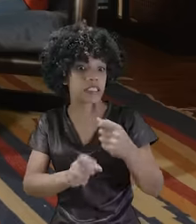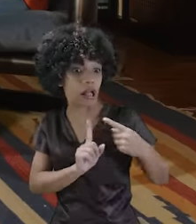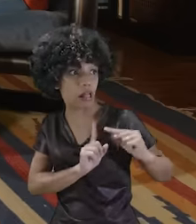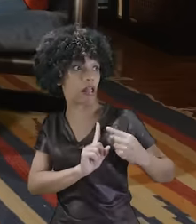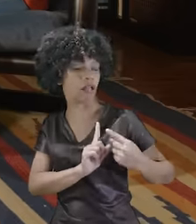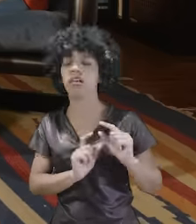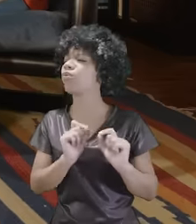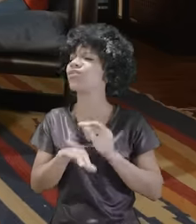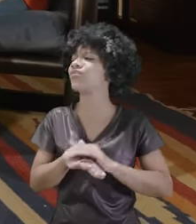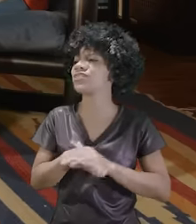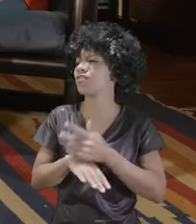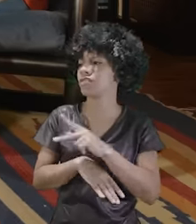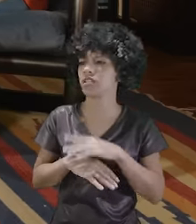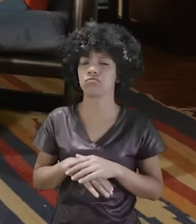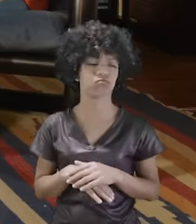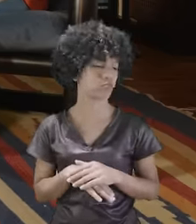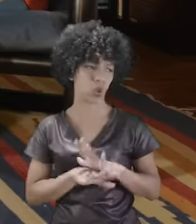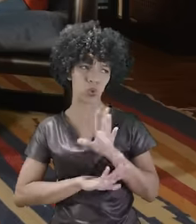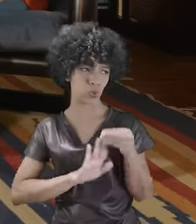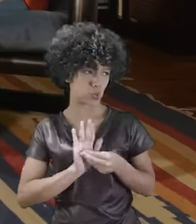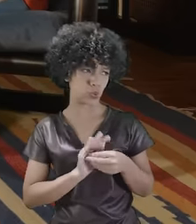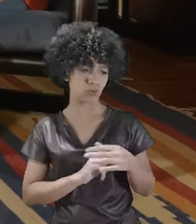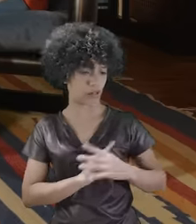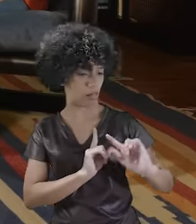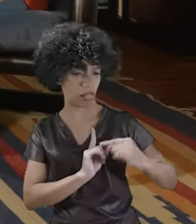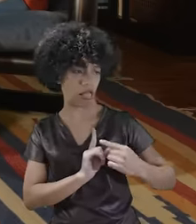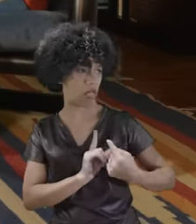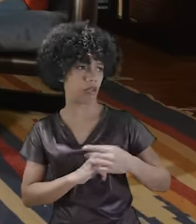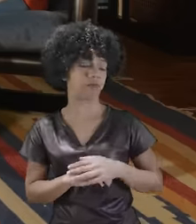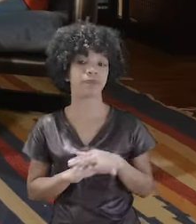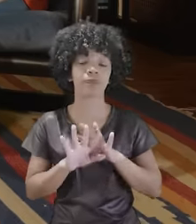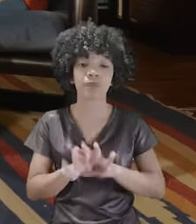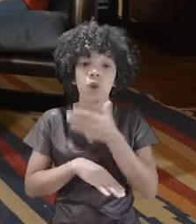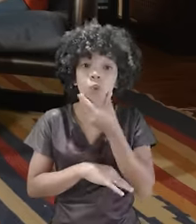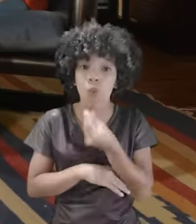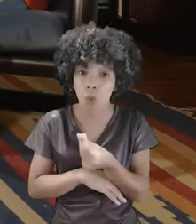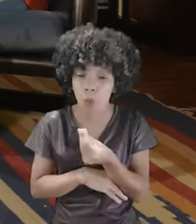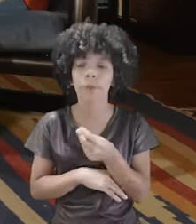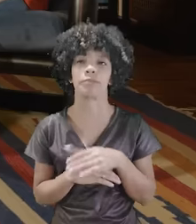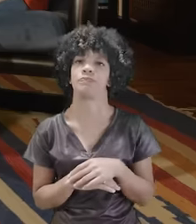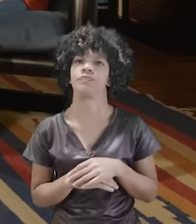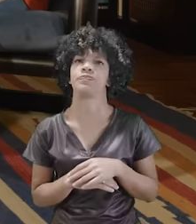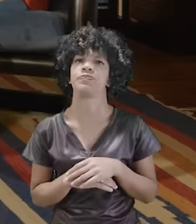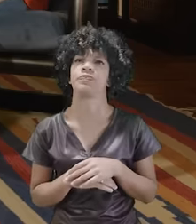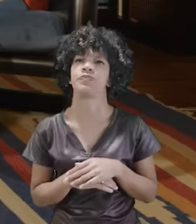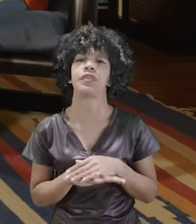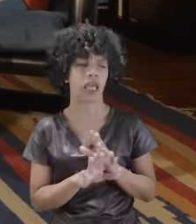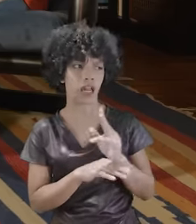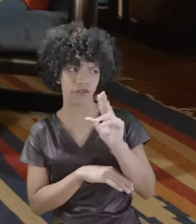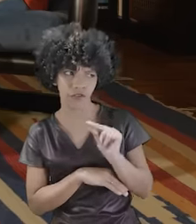e fale o quê com você faz tudo E aí tava um rapaz lá no fala